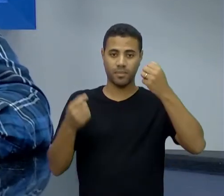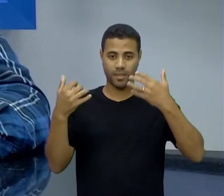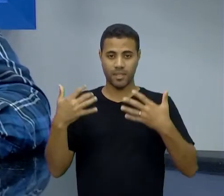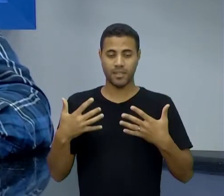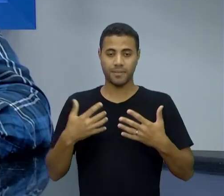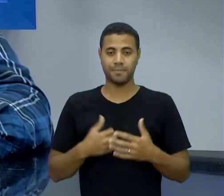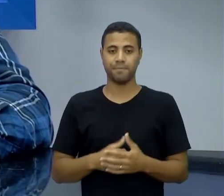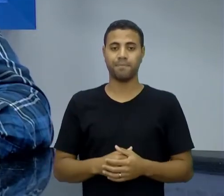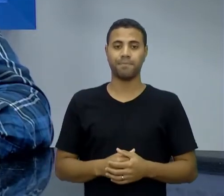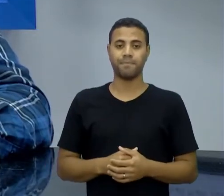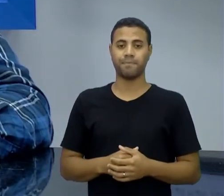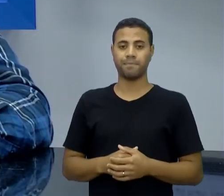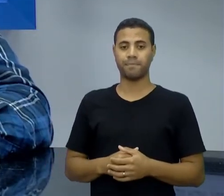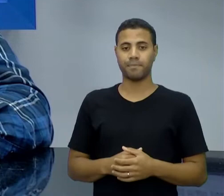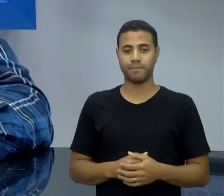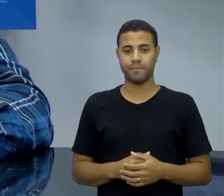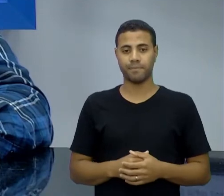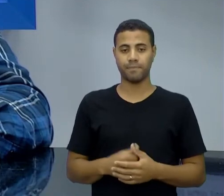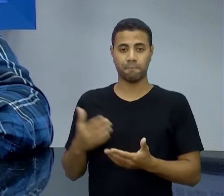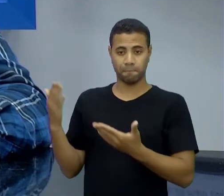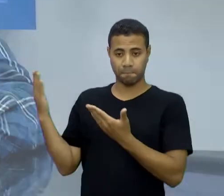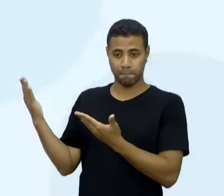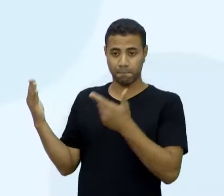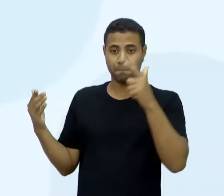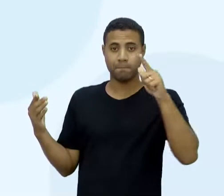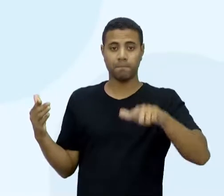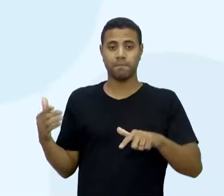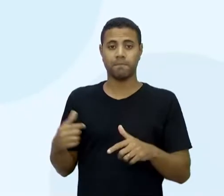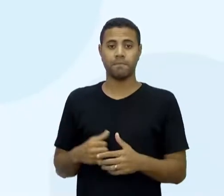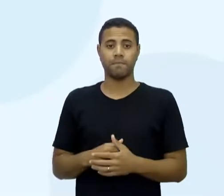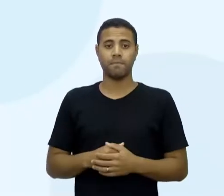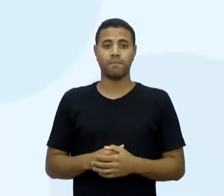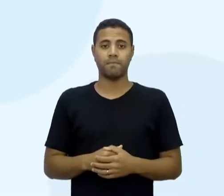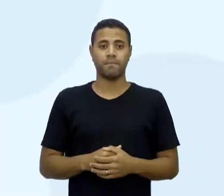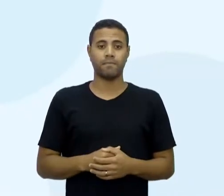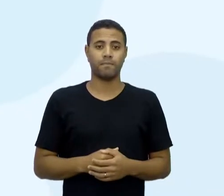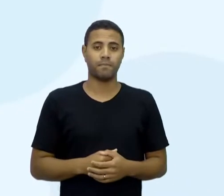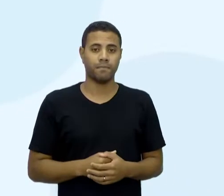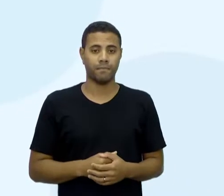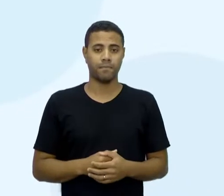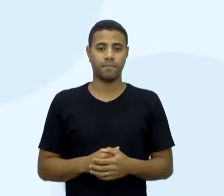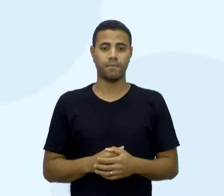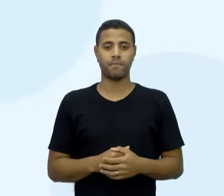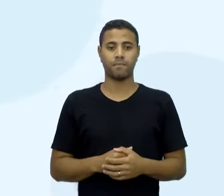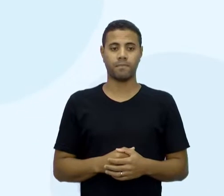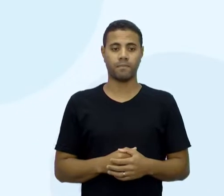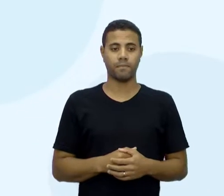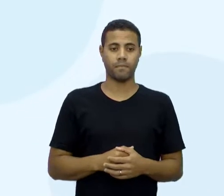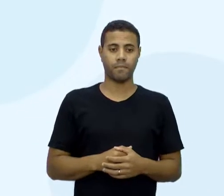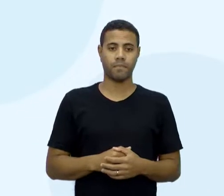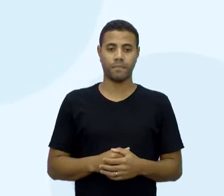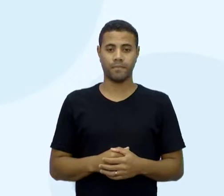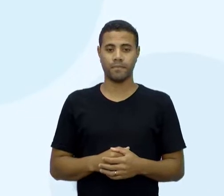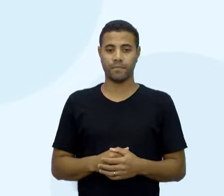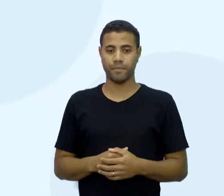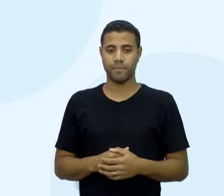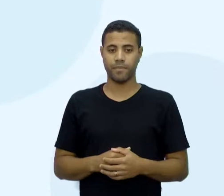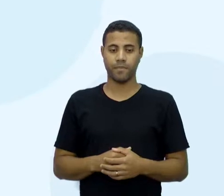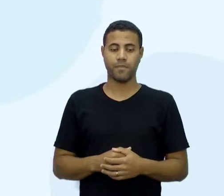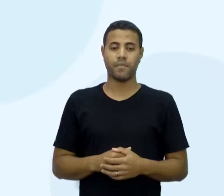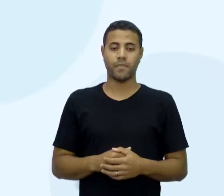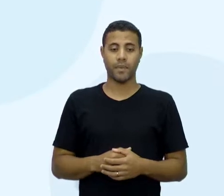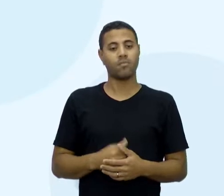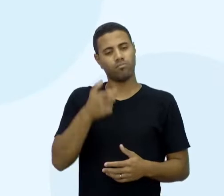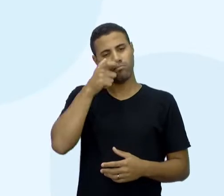aí na antiguidade. Vamos lá para a nossa tela mais uma vez. Bem, aqui nós temos, né, uma imagem